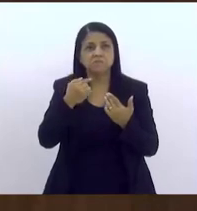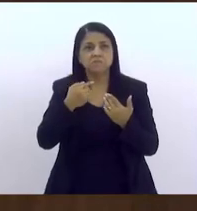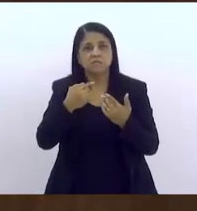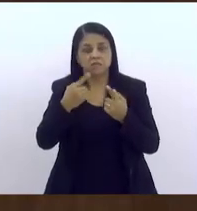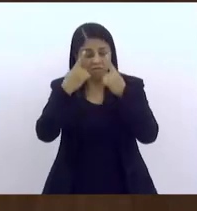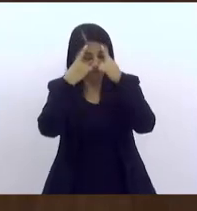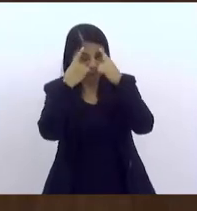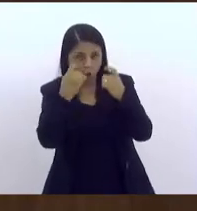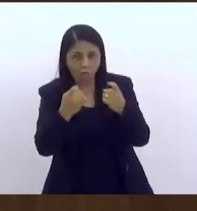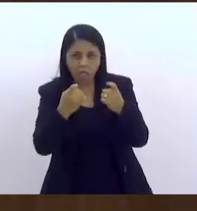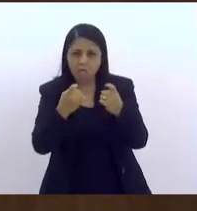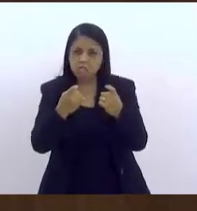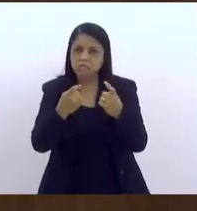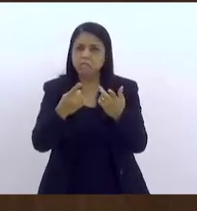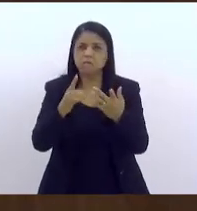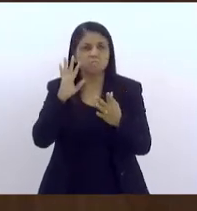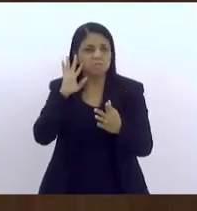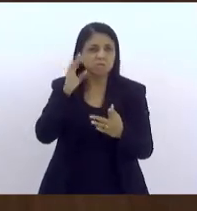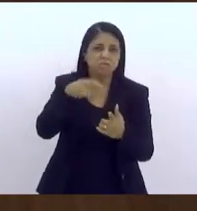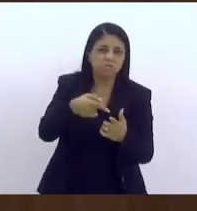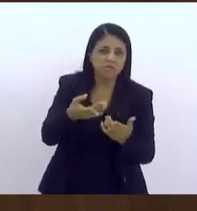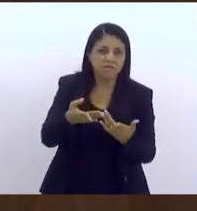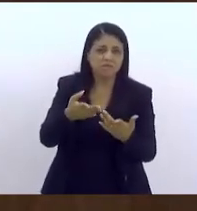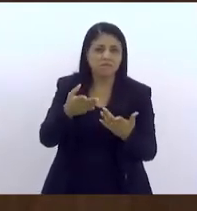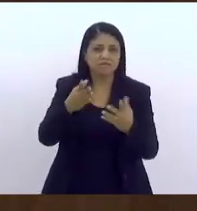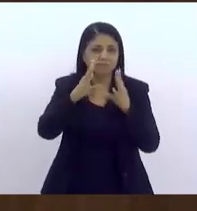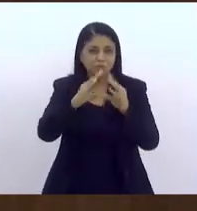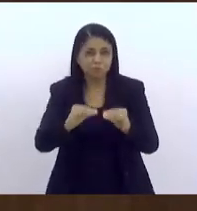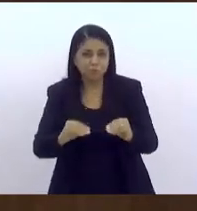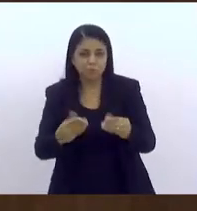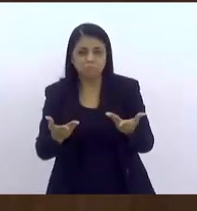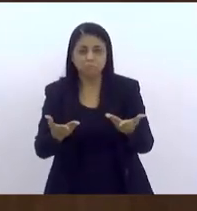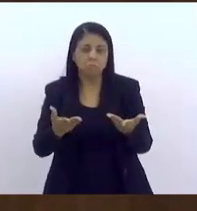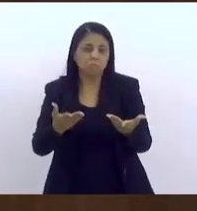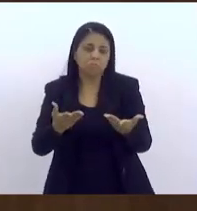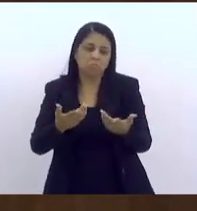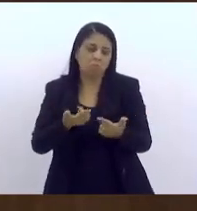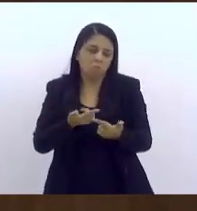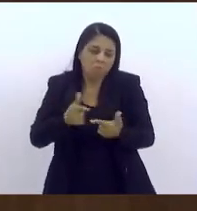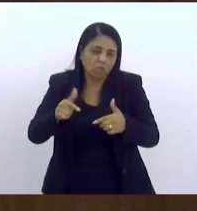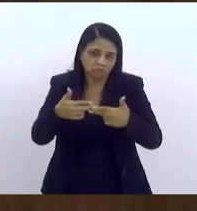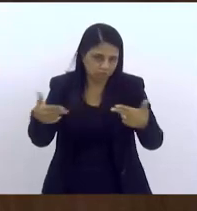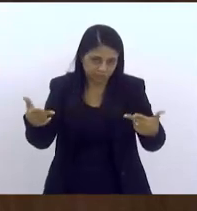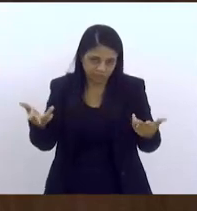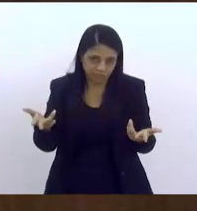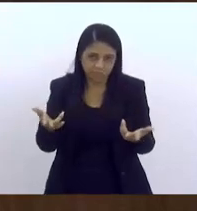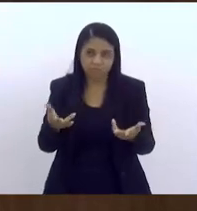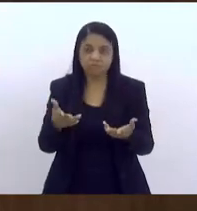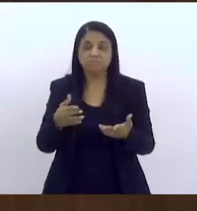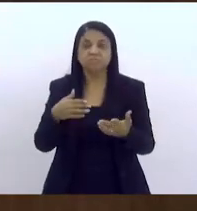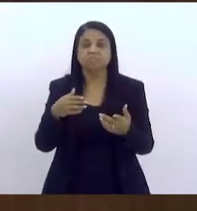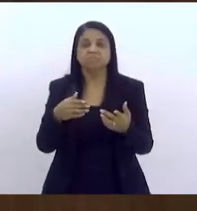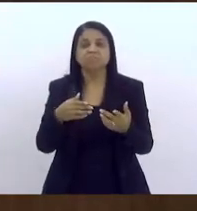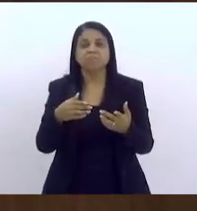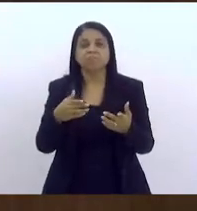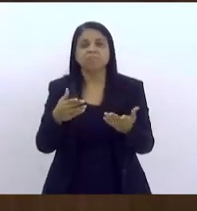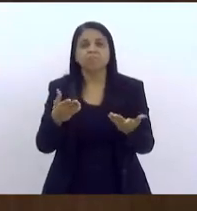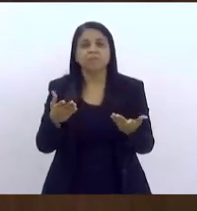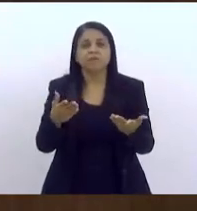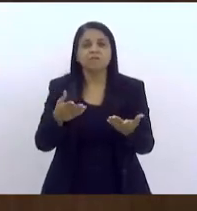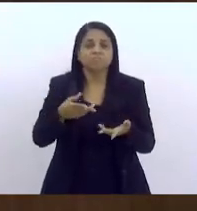de violência ou sintomatologias ou do que quer que seja né mas enfim poderia